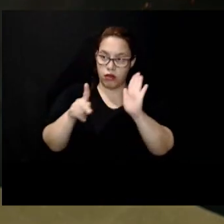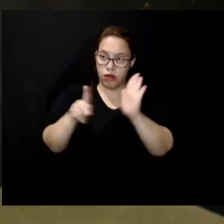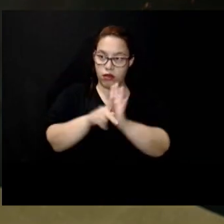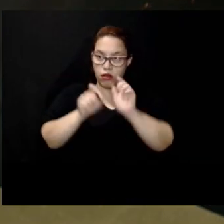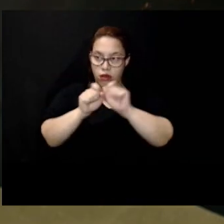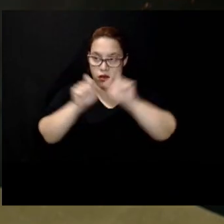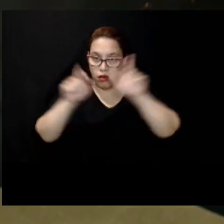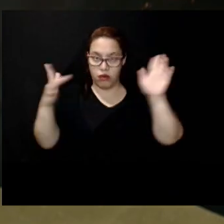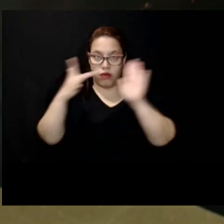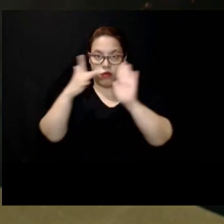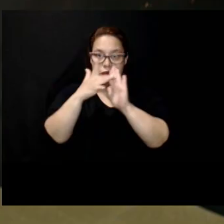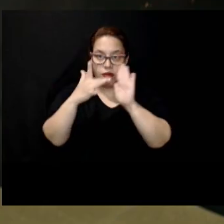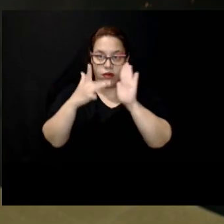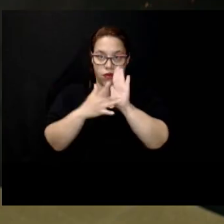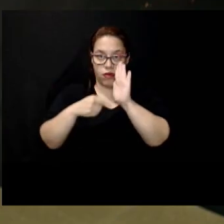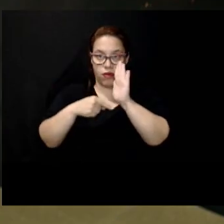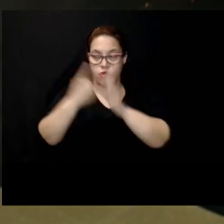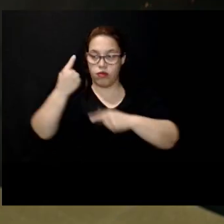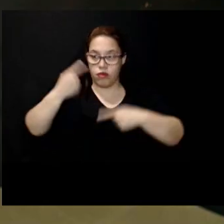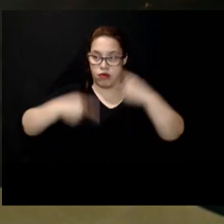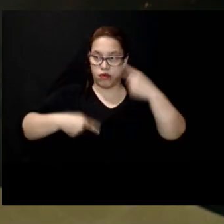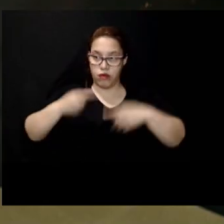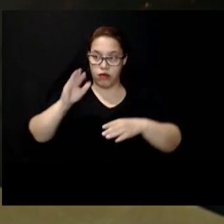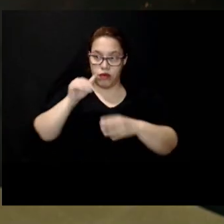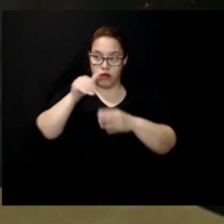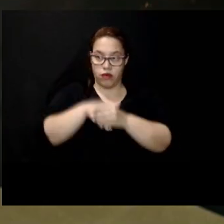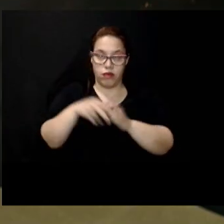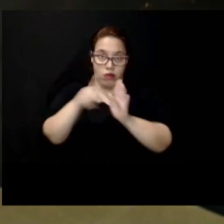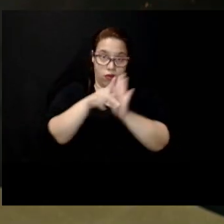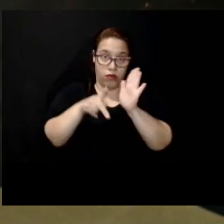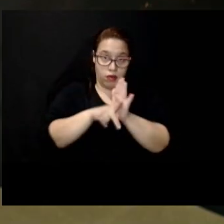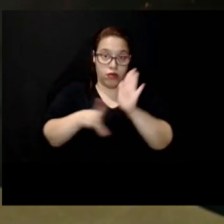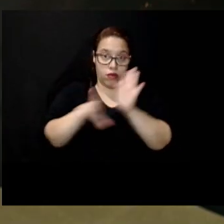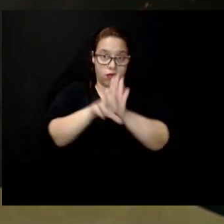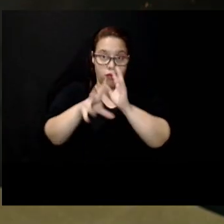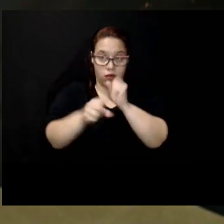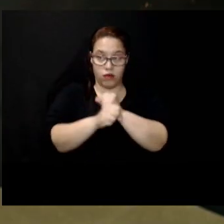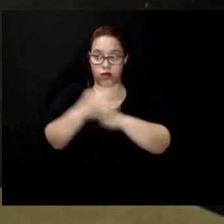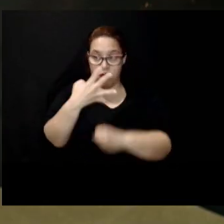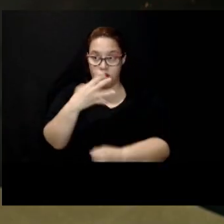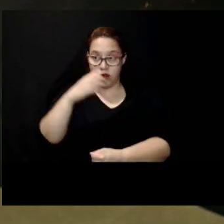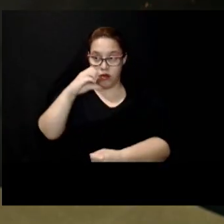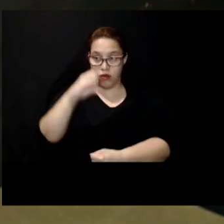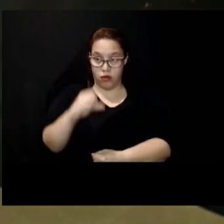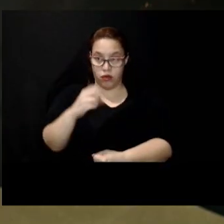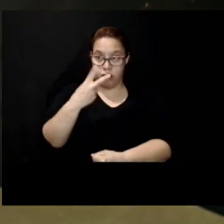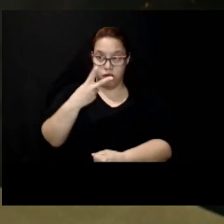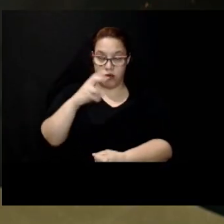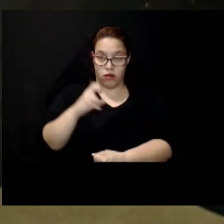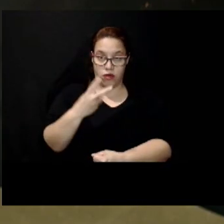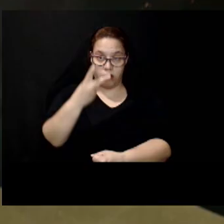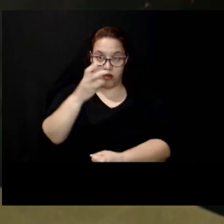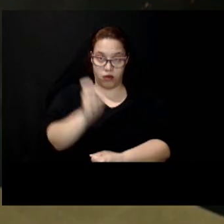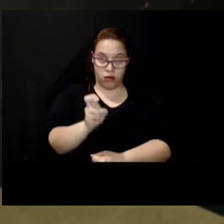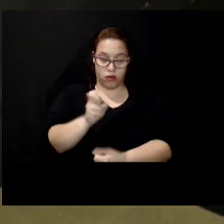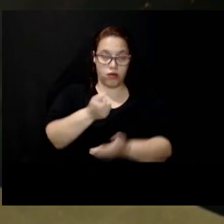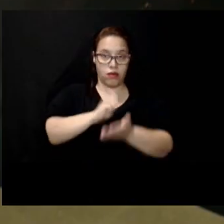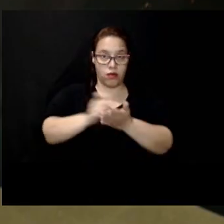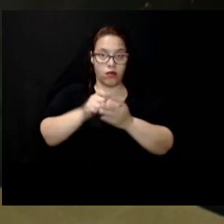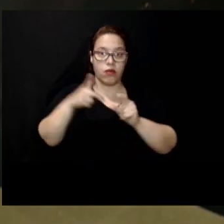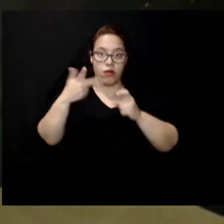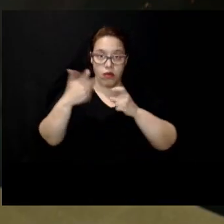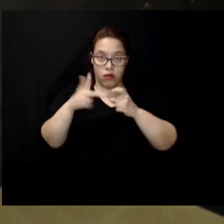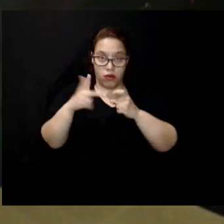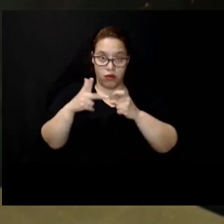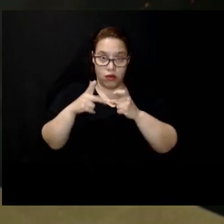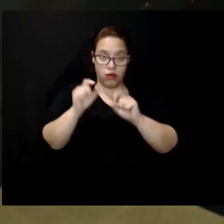Em primeira discussão, será votado o projeto de lei complementar 49 de 2025, de autoria do Executivo, que trata